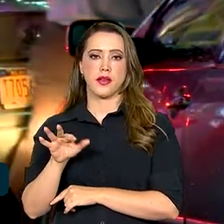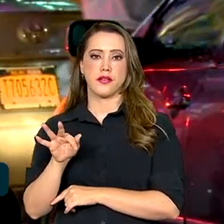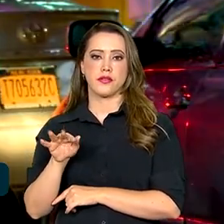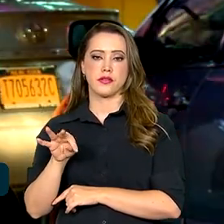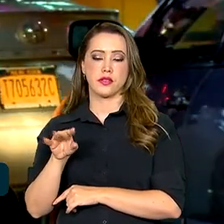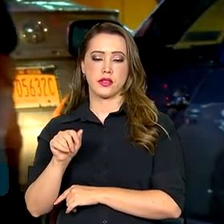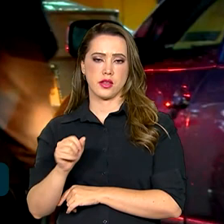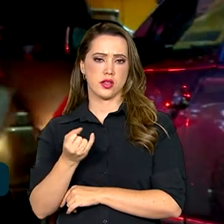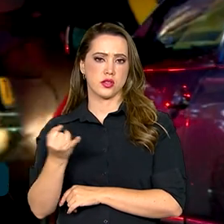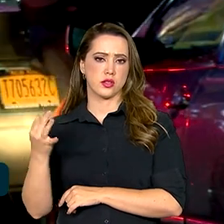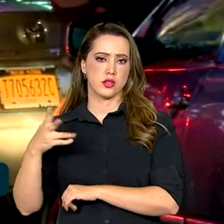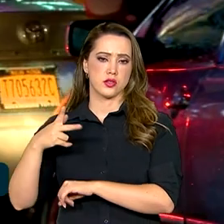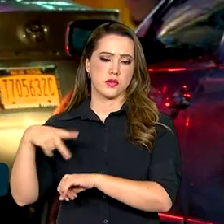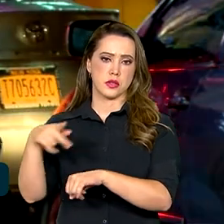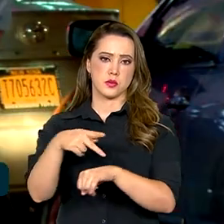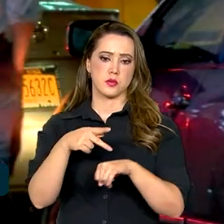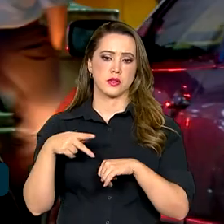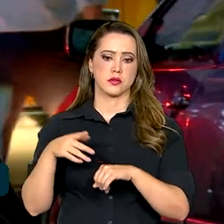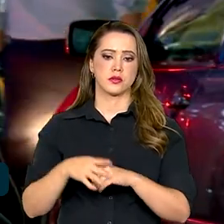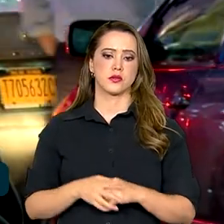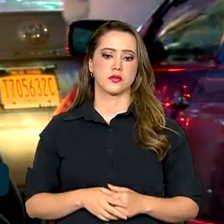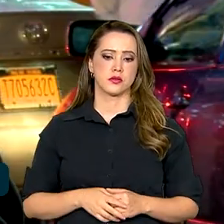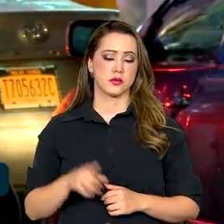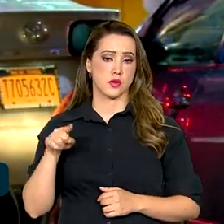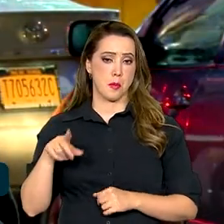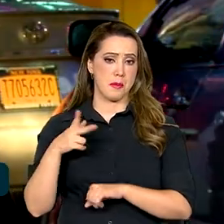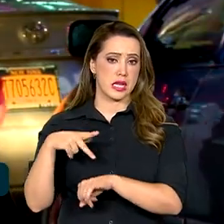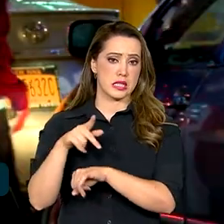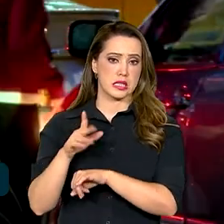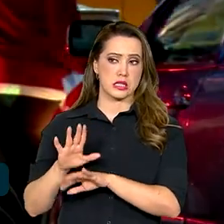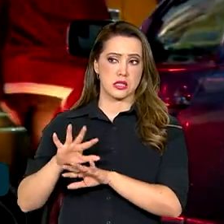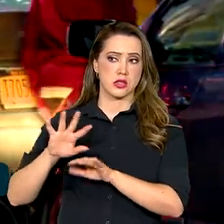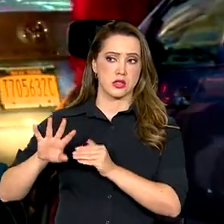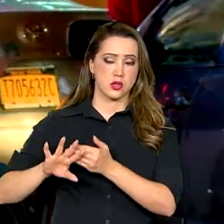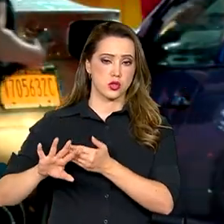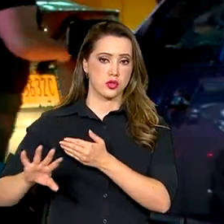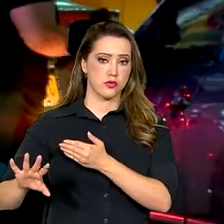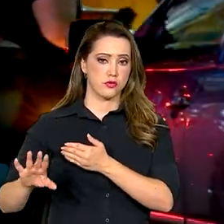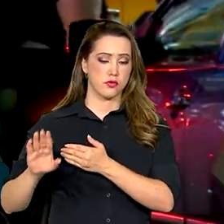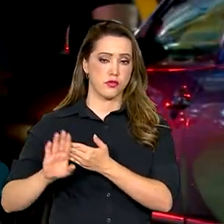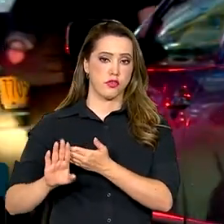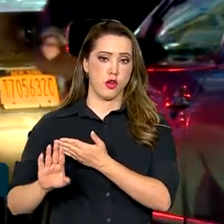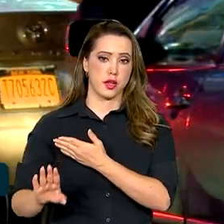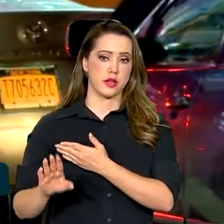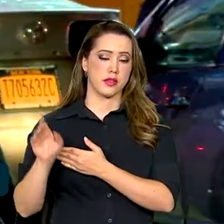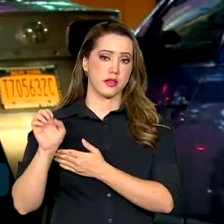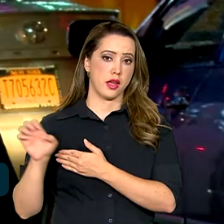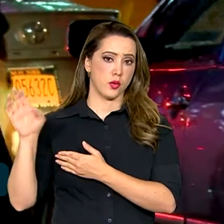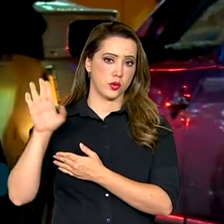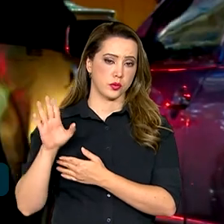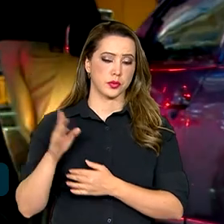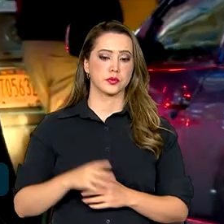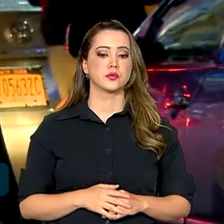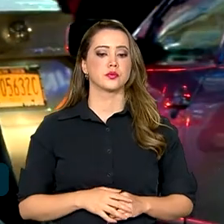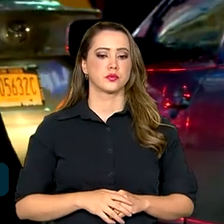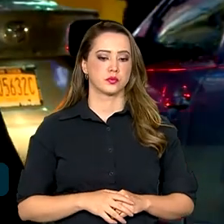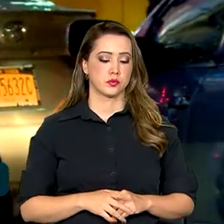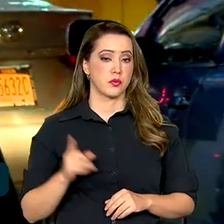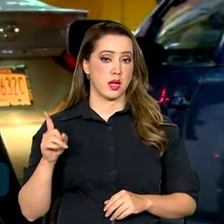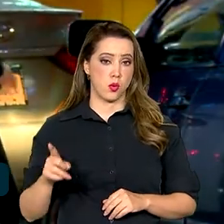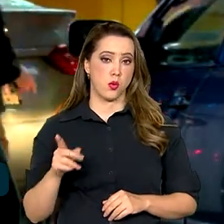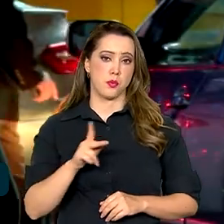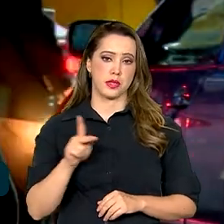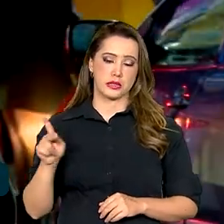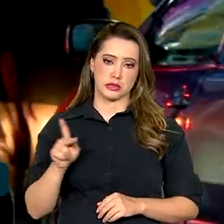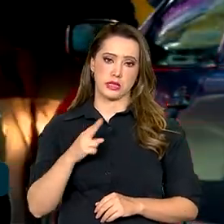Noruega, Islândia e Liechtenstein, países que não fazem parte da União Europeia. Alain Berset demonstrou interesse em